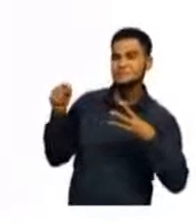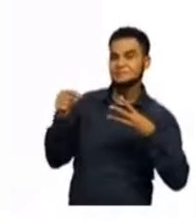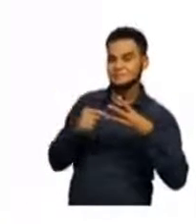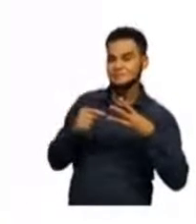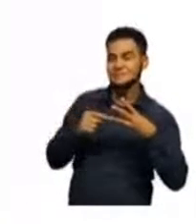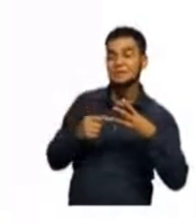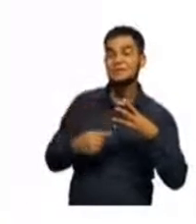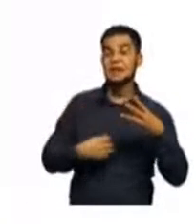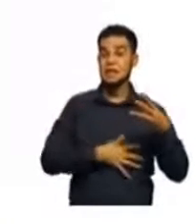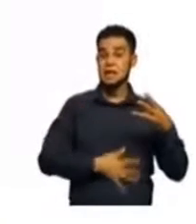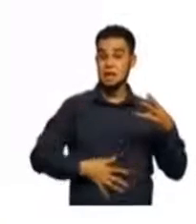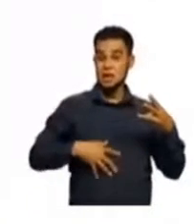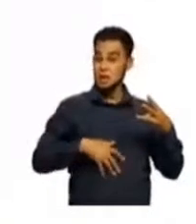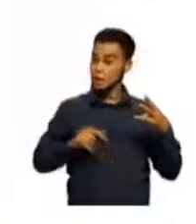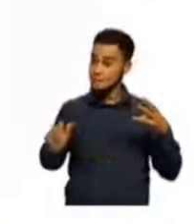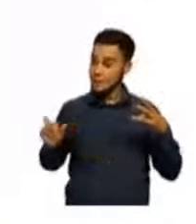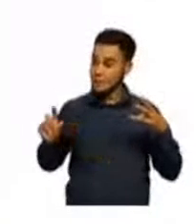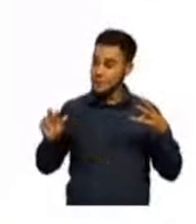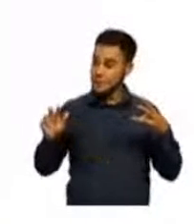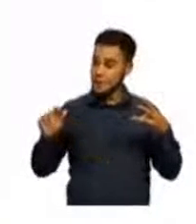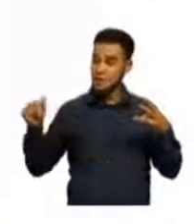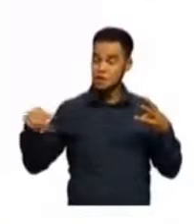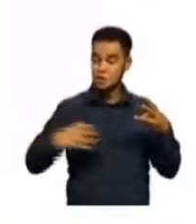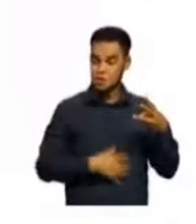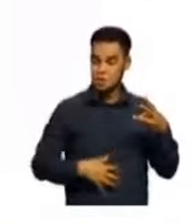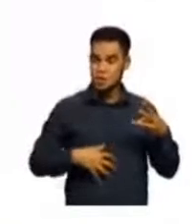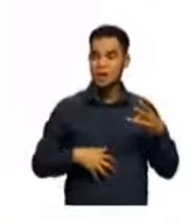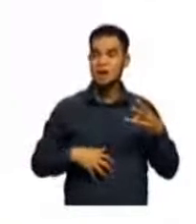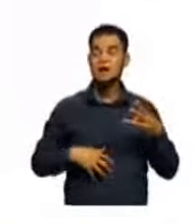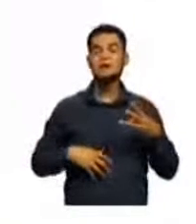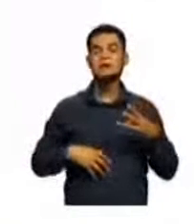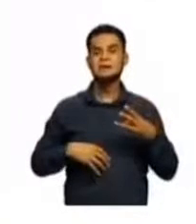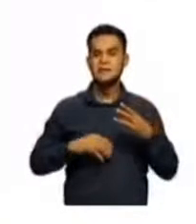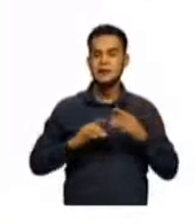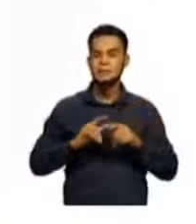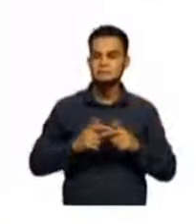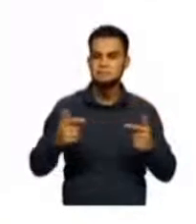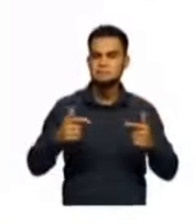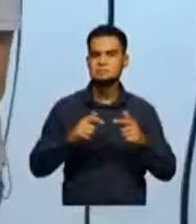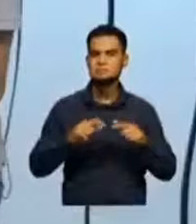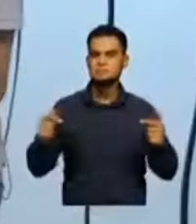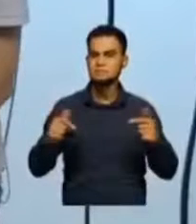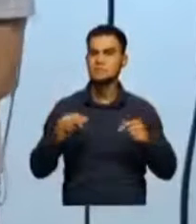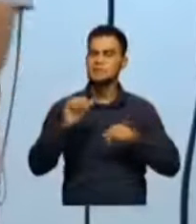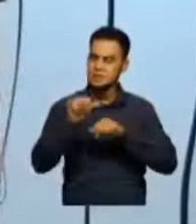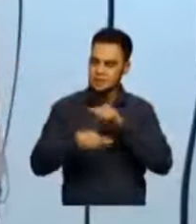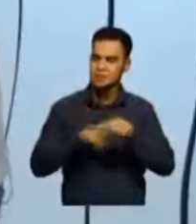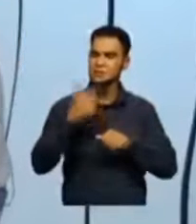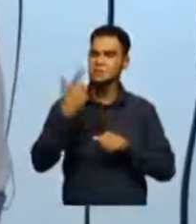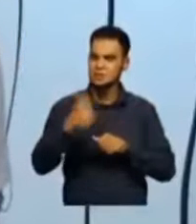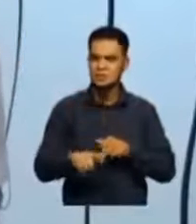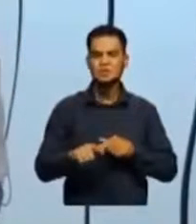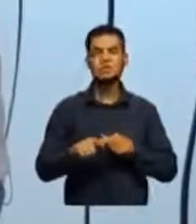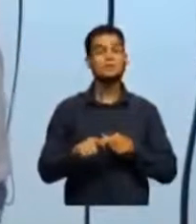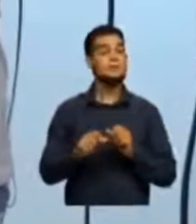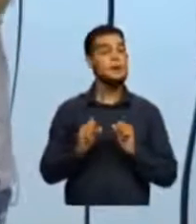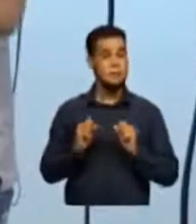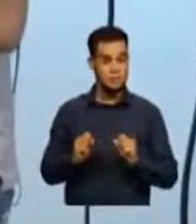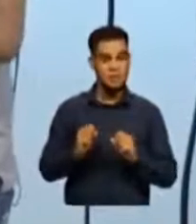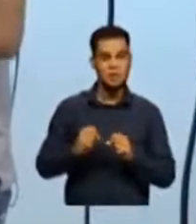barbeiro. Feito isso, multiplicou, transforma de novo na forma infectante, para que ele possa